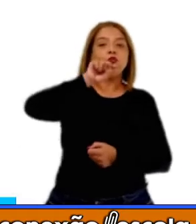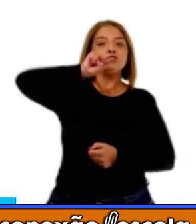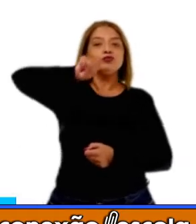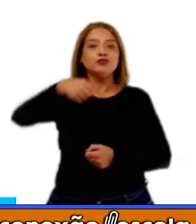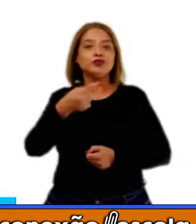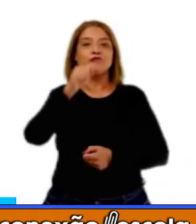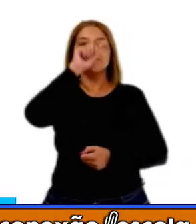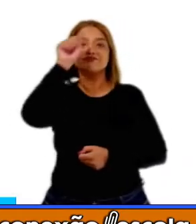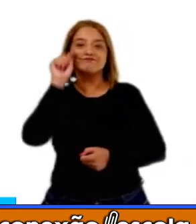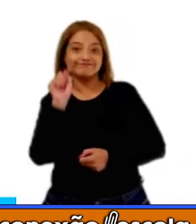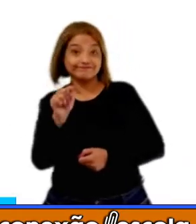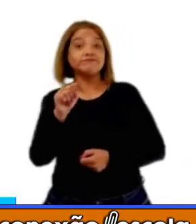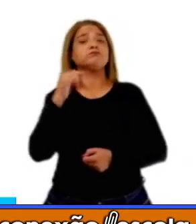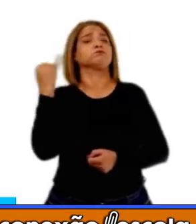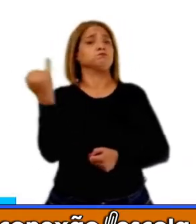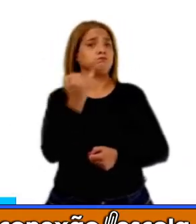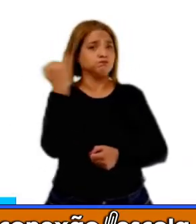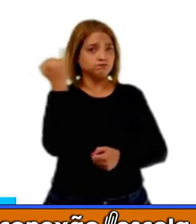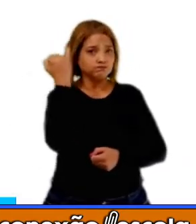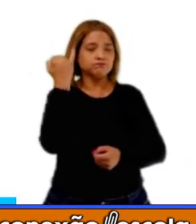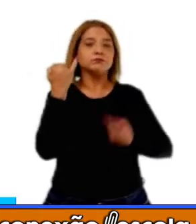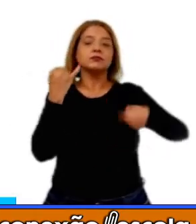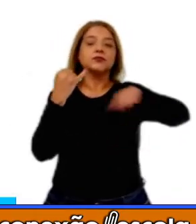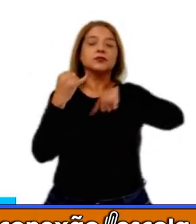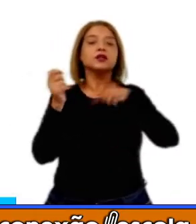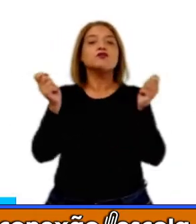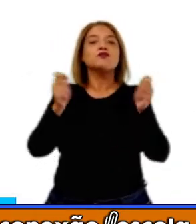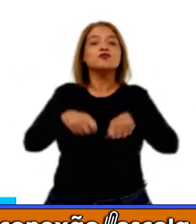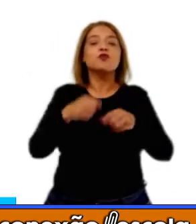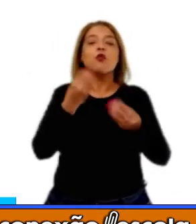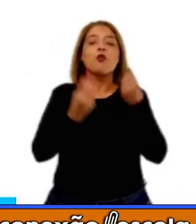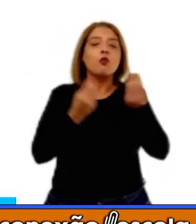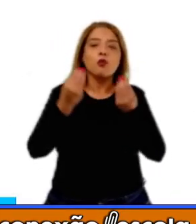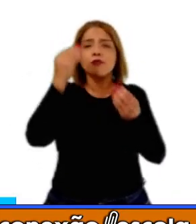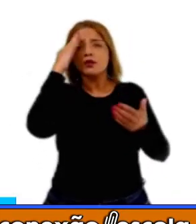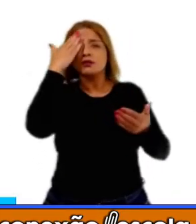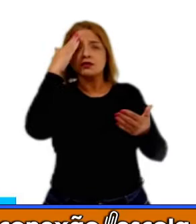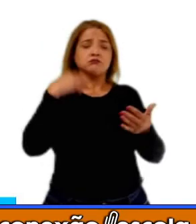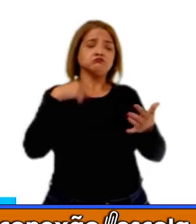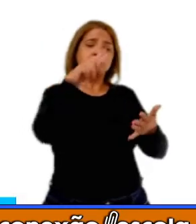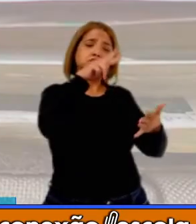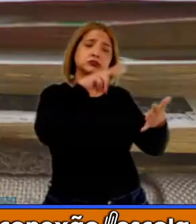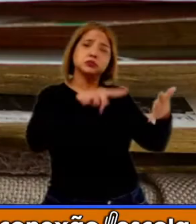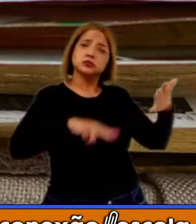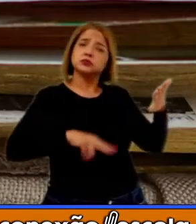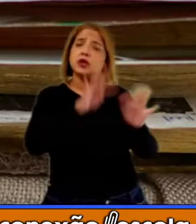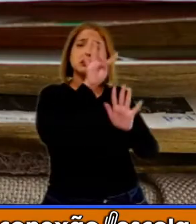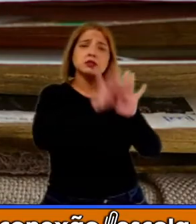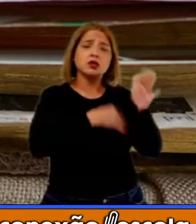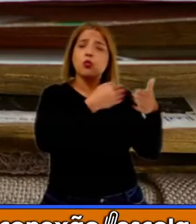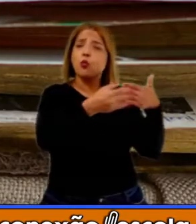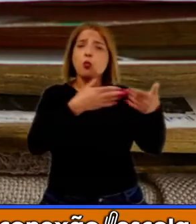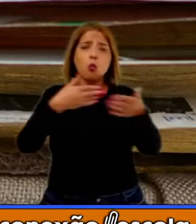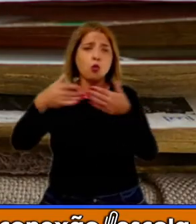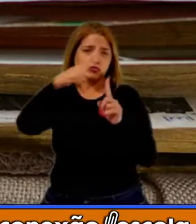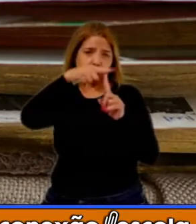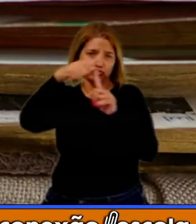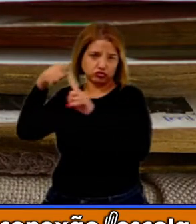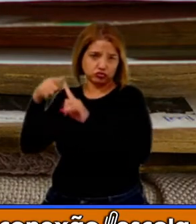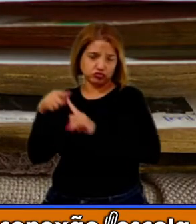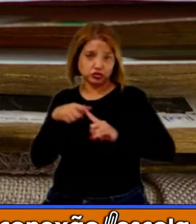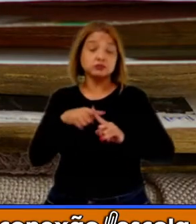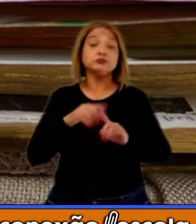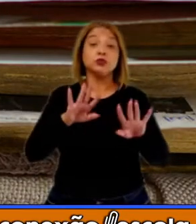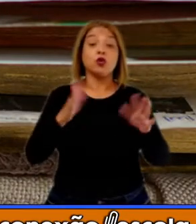pontuação, ela é muito importante para que a gente possa entender qualquer tipo de texto. Hoje, em